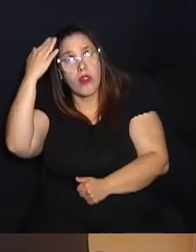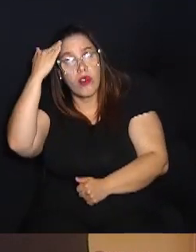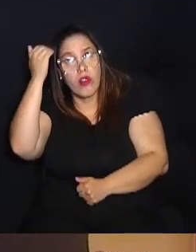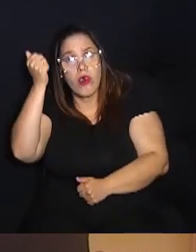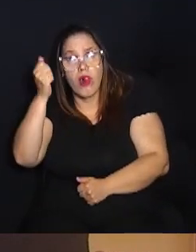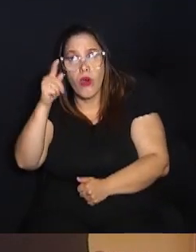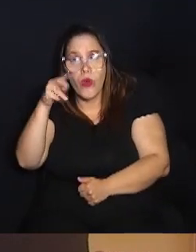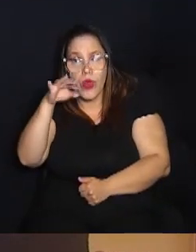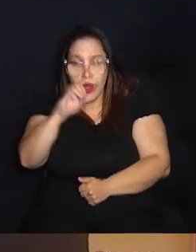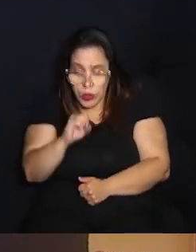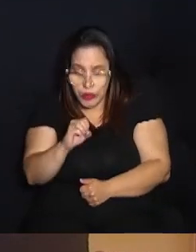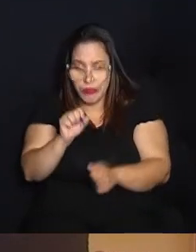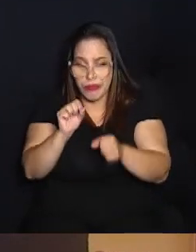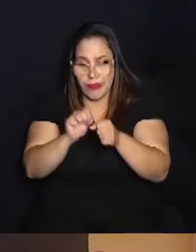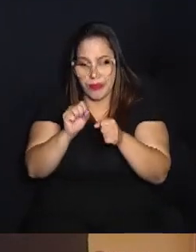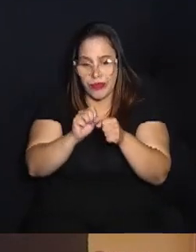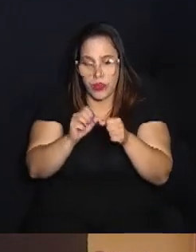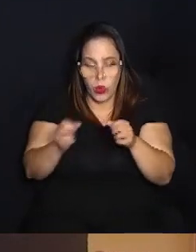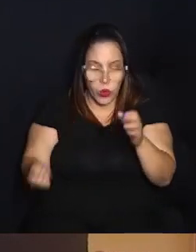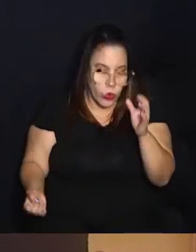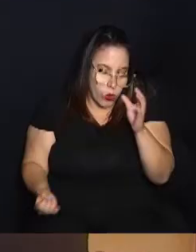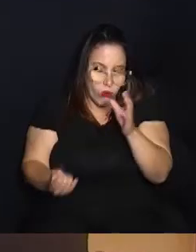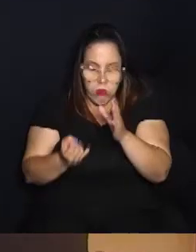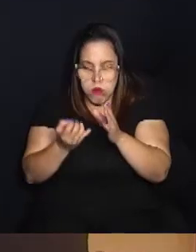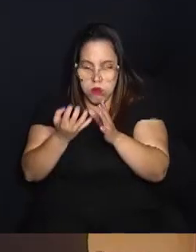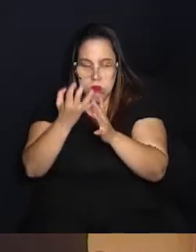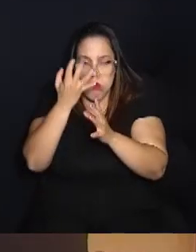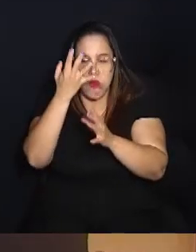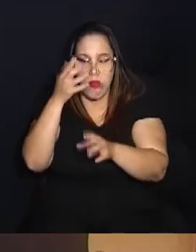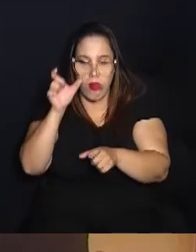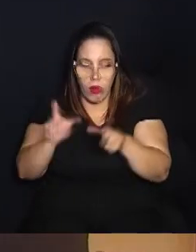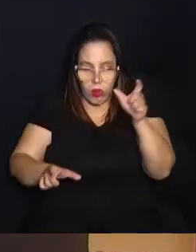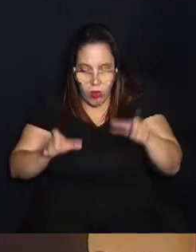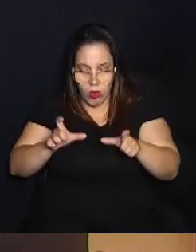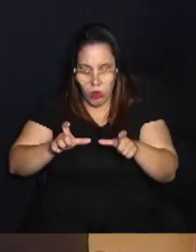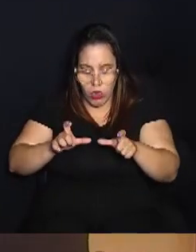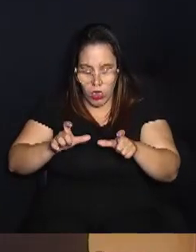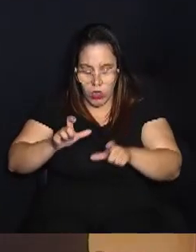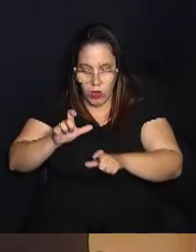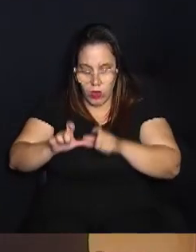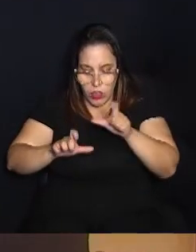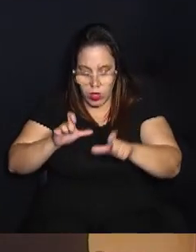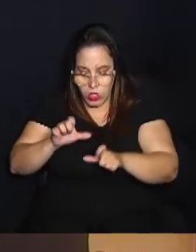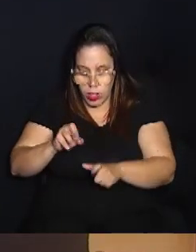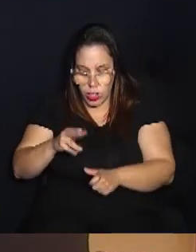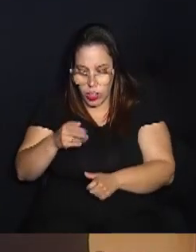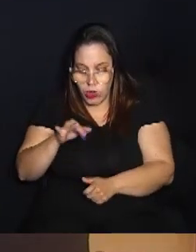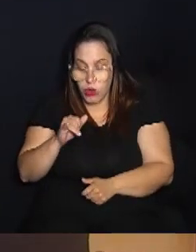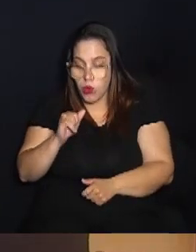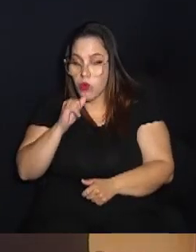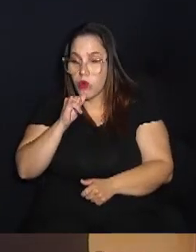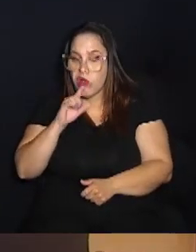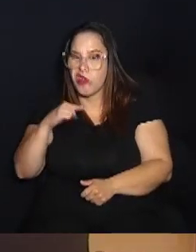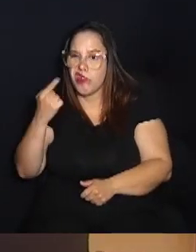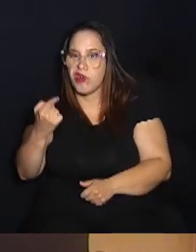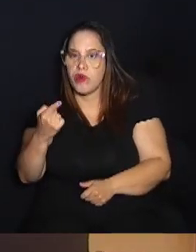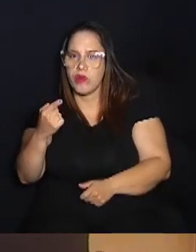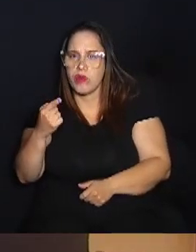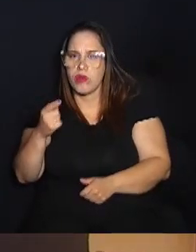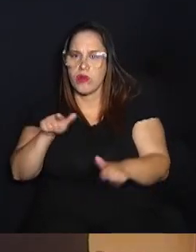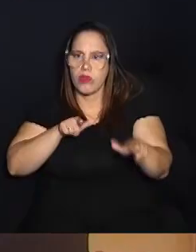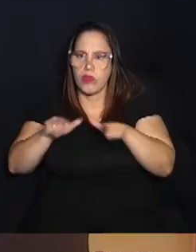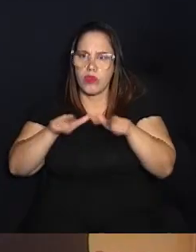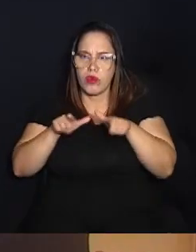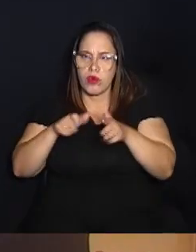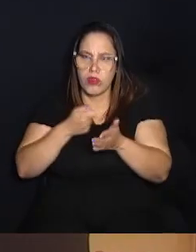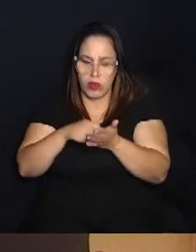experiência feito, é que faz com que emerjam as palavras geradoras. Outro exemplo, você